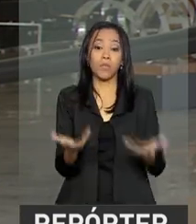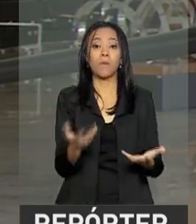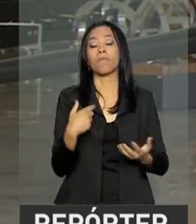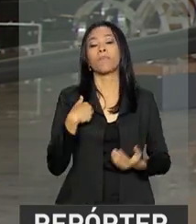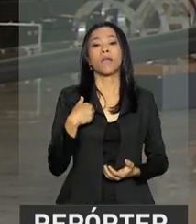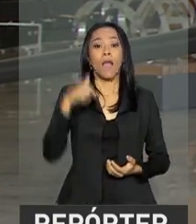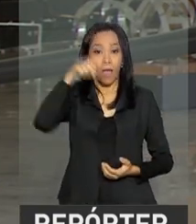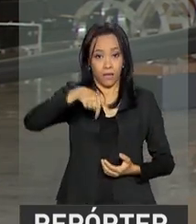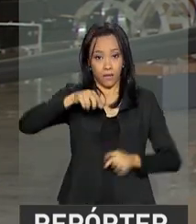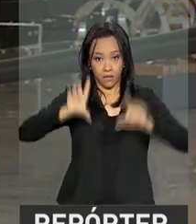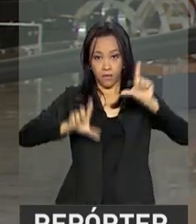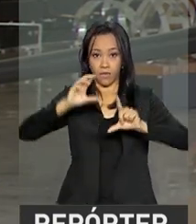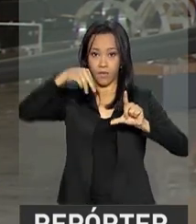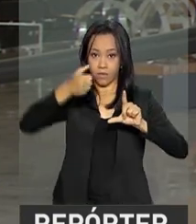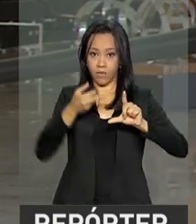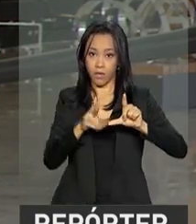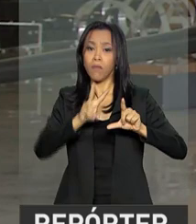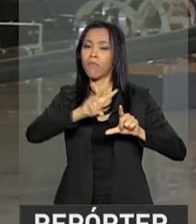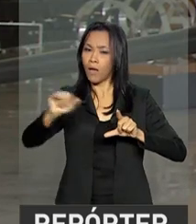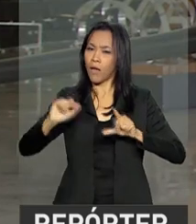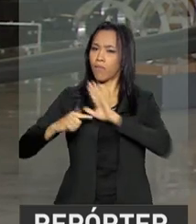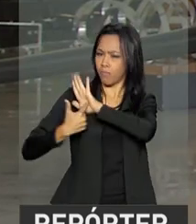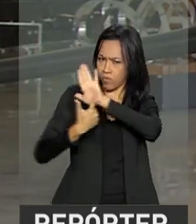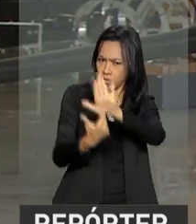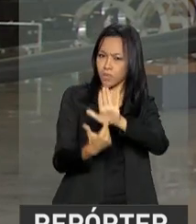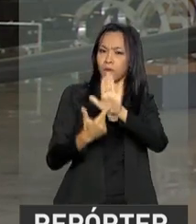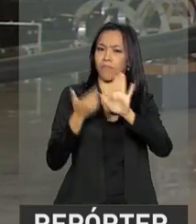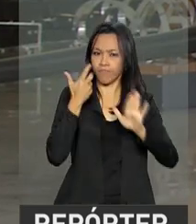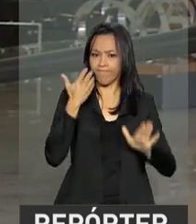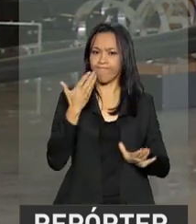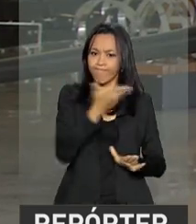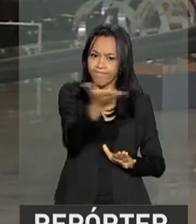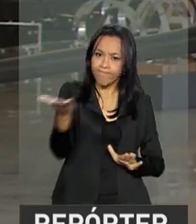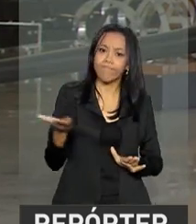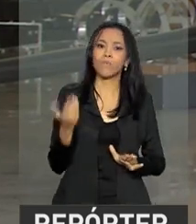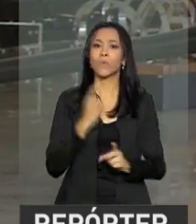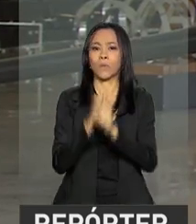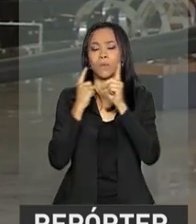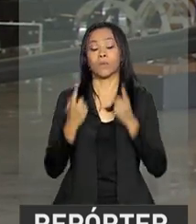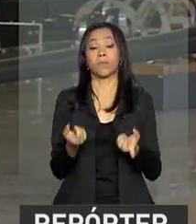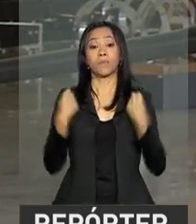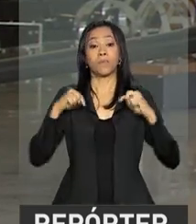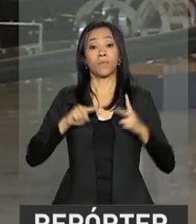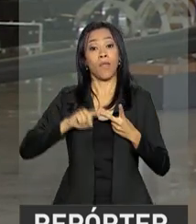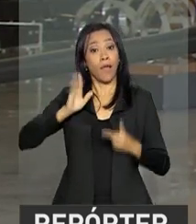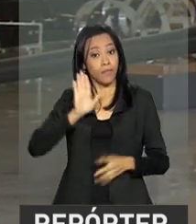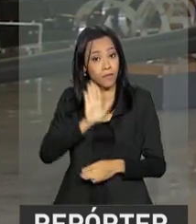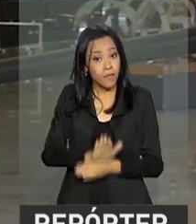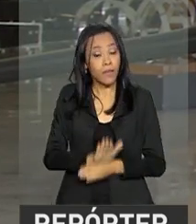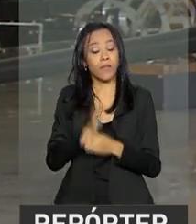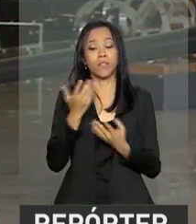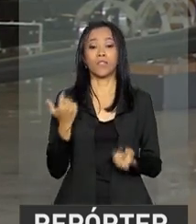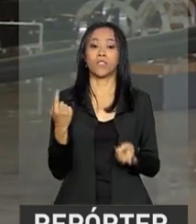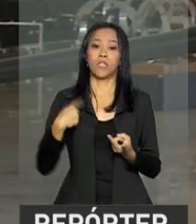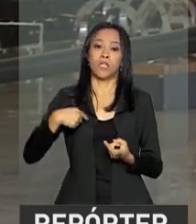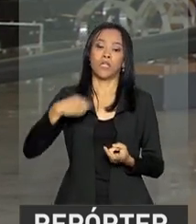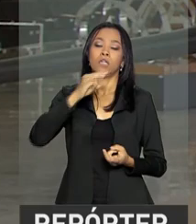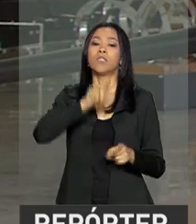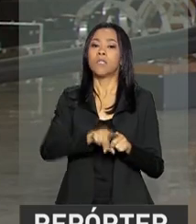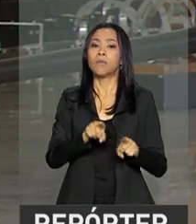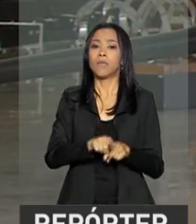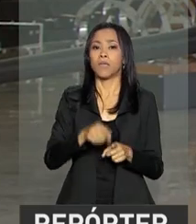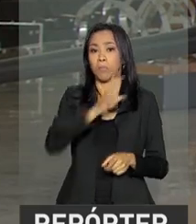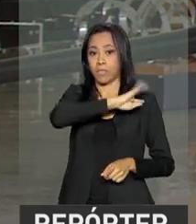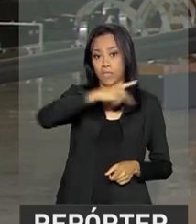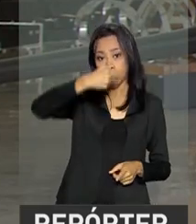que a rbr vai transmitir este evento ao vivo e à tarde está isso o presidente michel temer eo ministro da educação mendonça